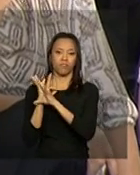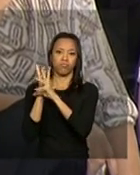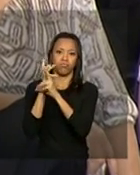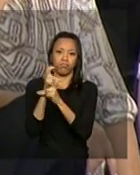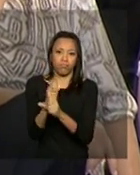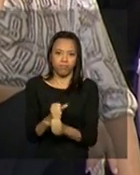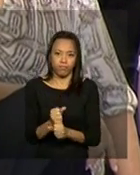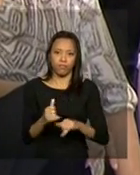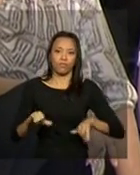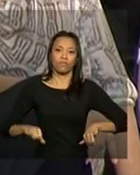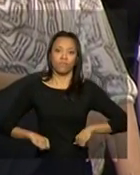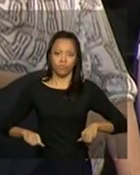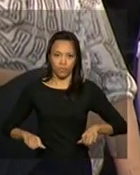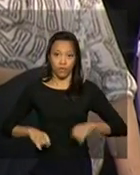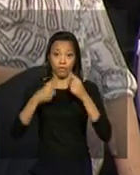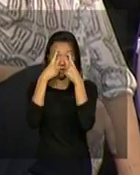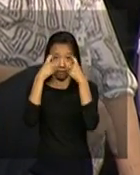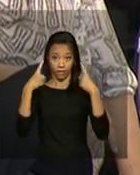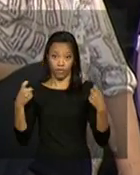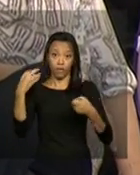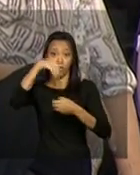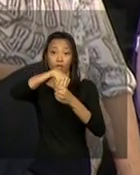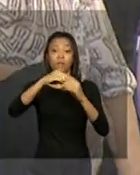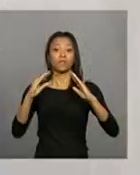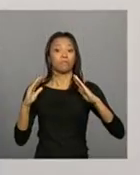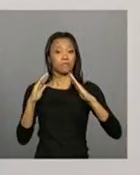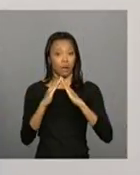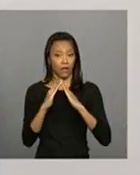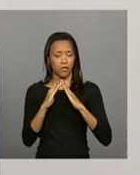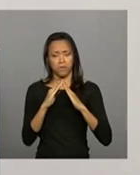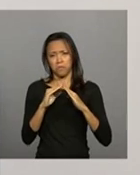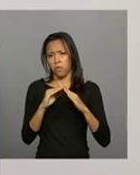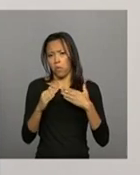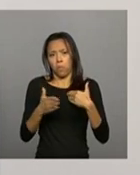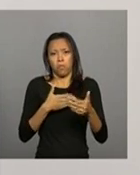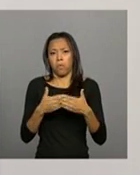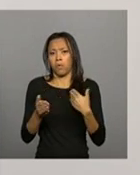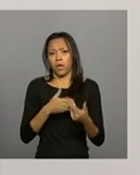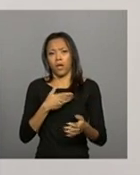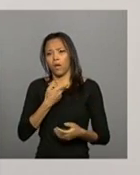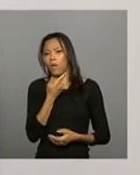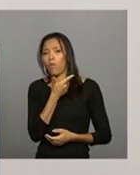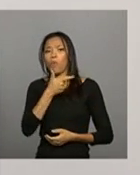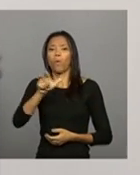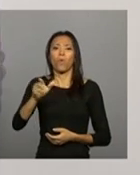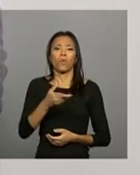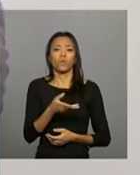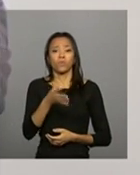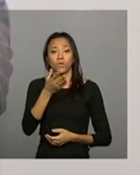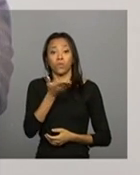a violência doméstica ou qualquer outro tipo de violência.